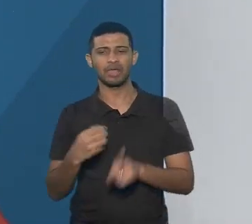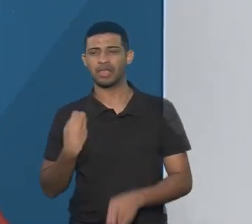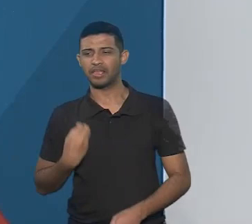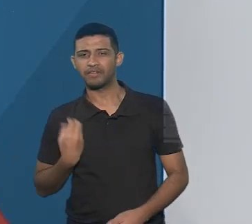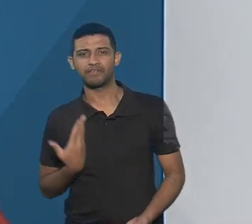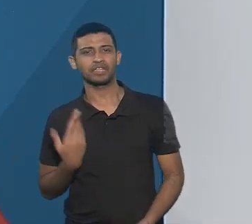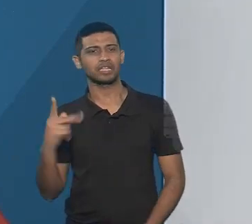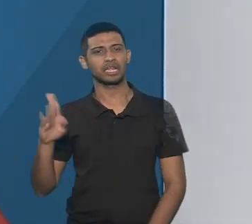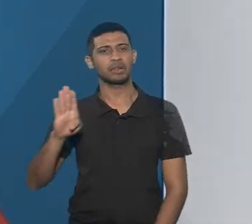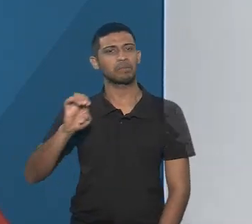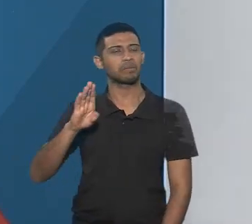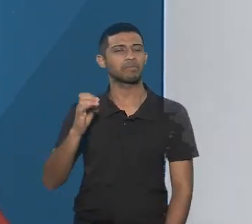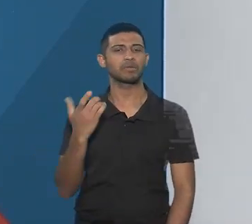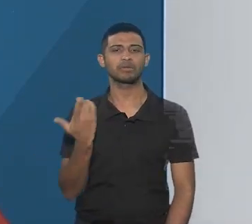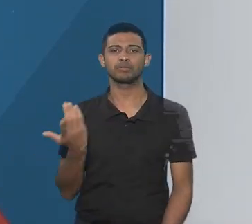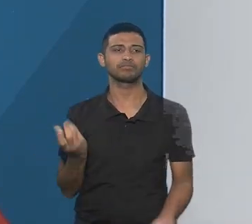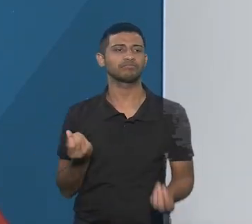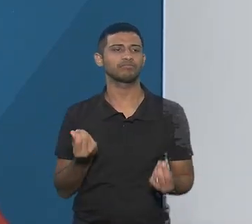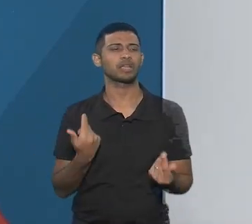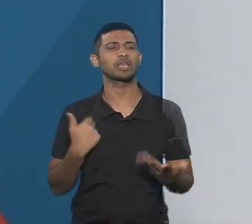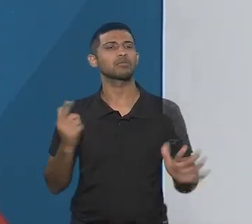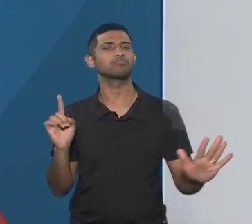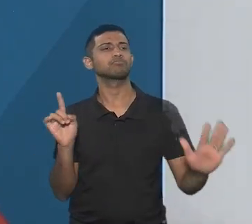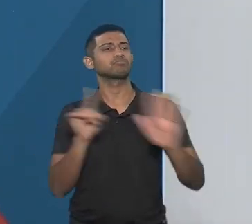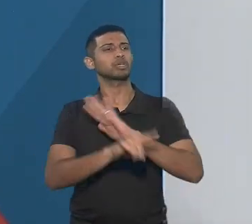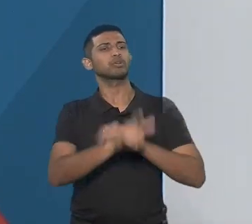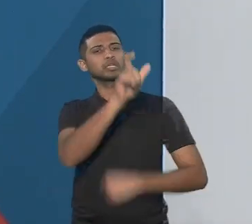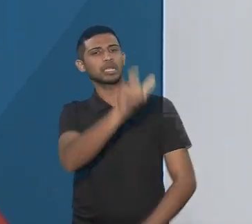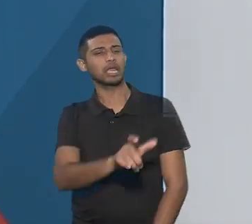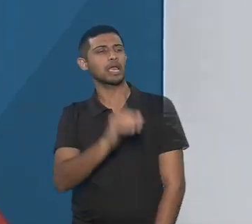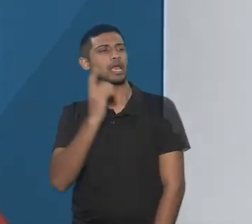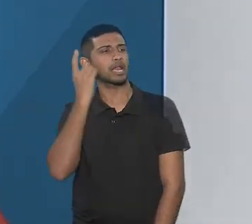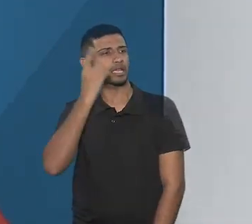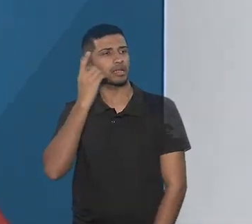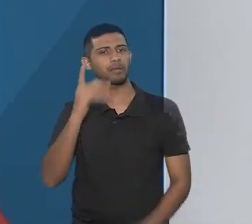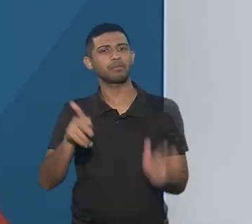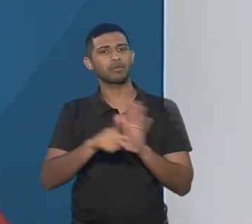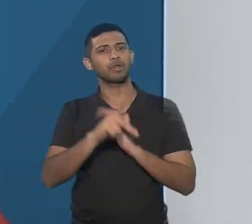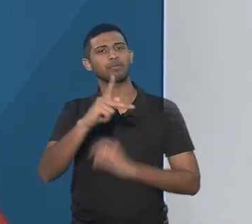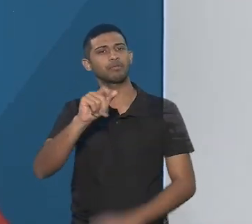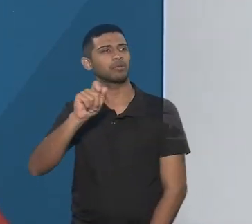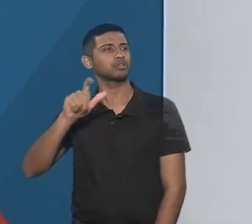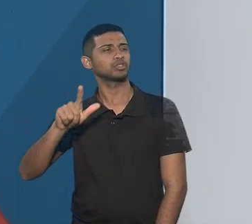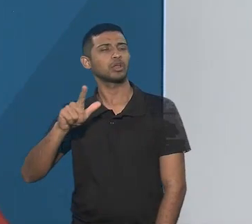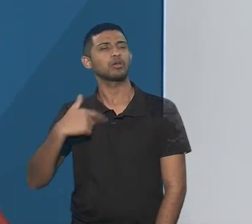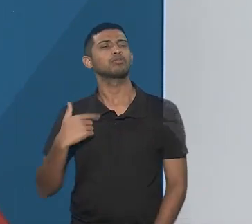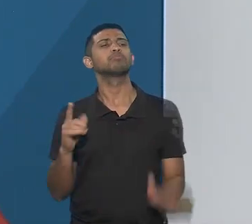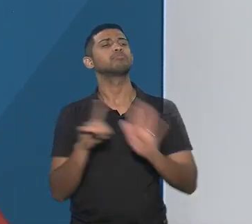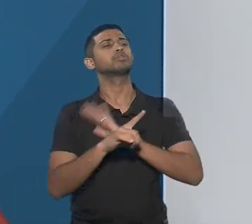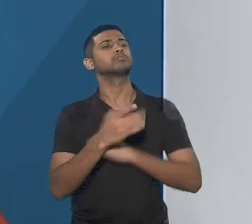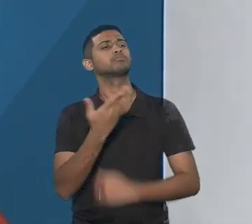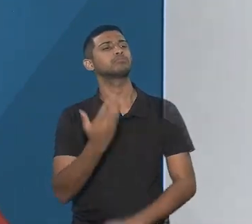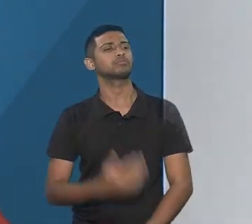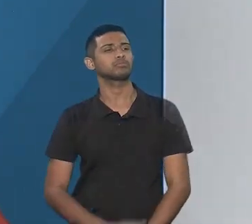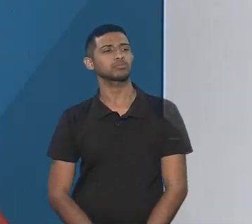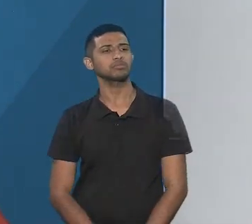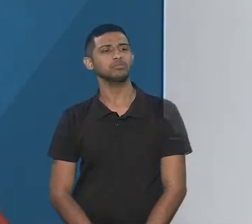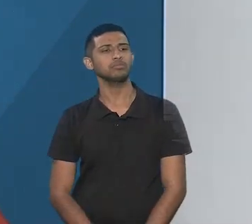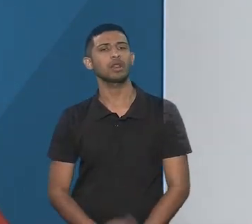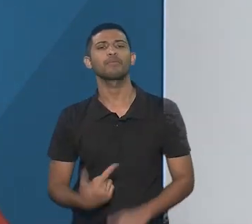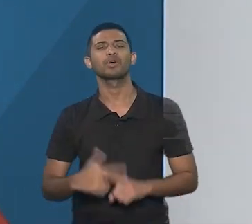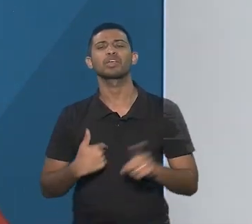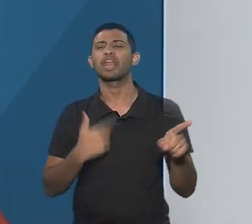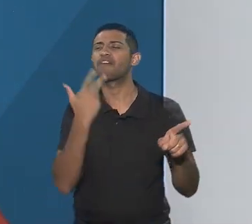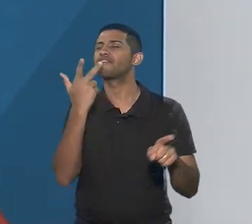aborto, sobre a questão da vida do nascituro, e eu fiz um questionamento para uma deputada do pessoal que lá estava. Eu perguntei para